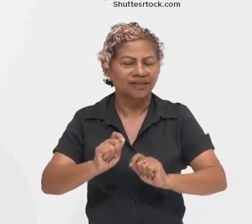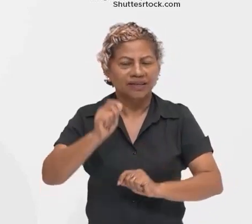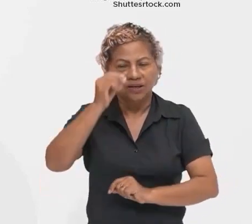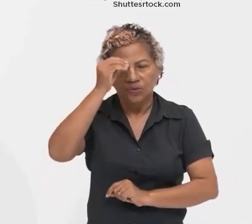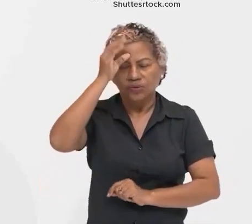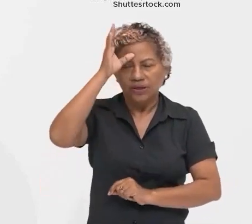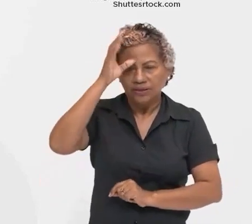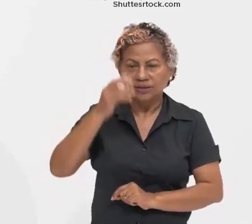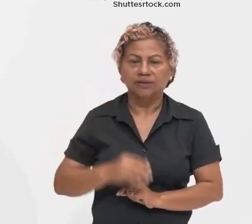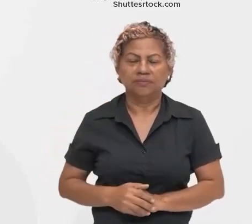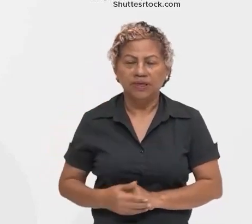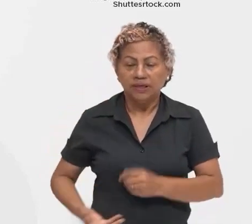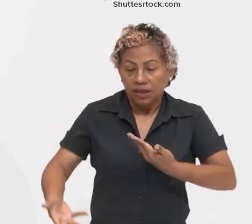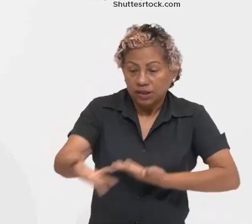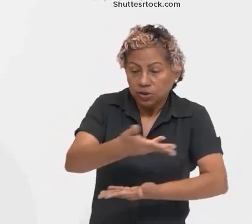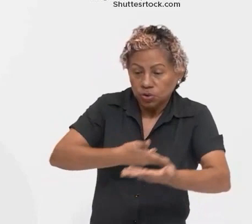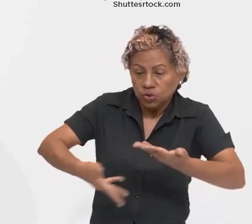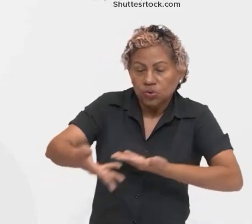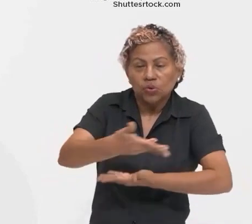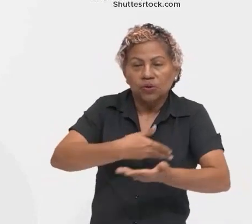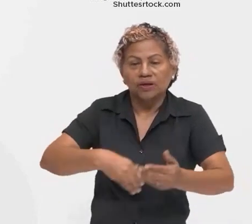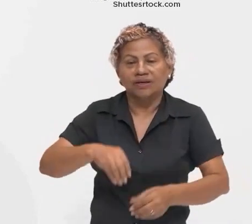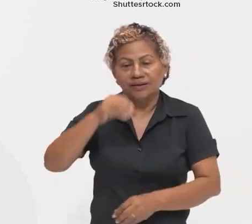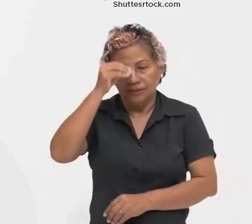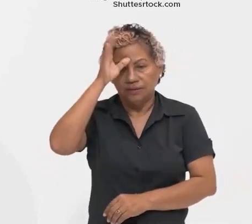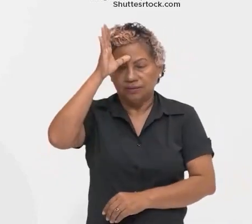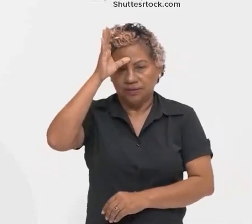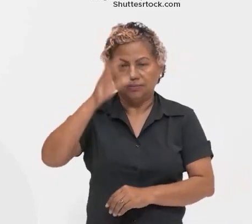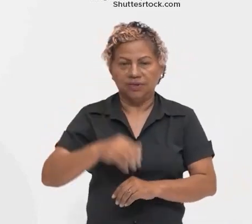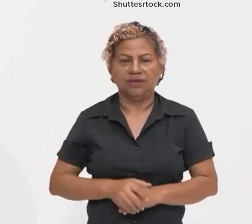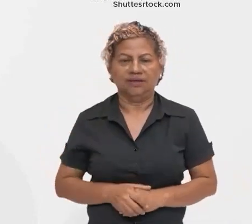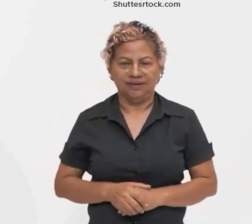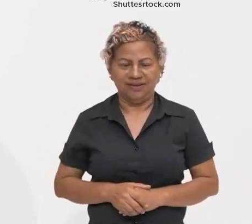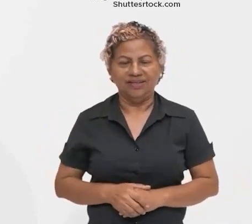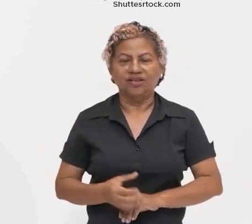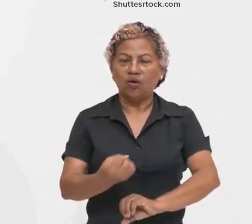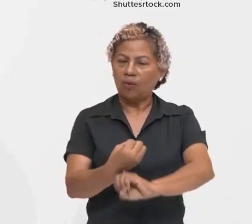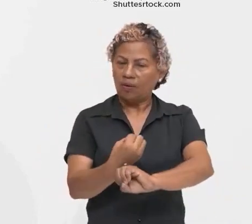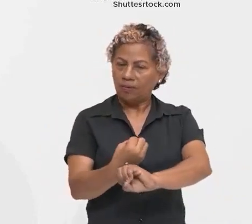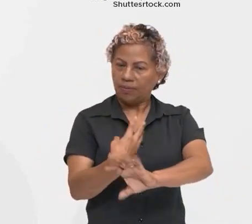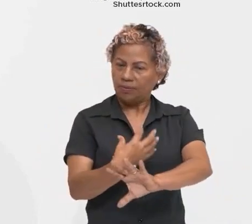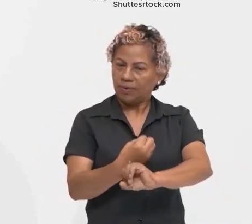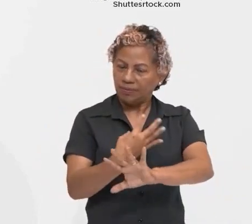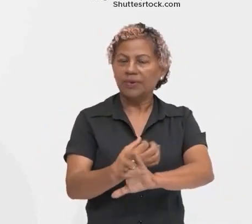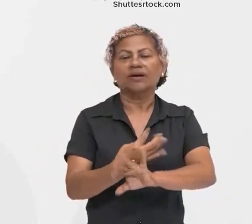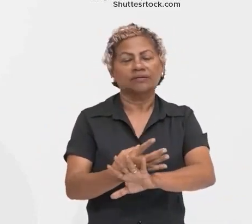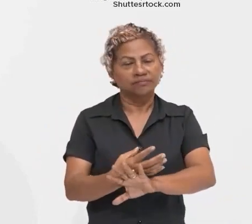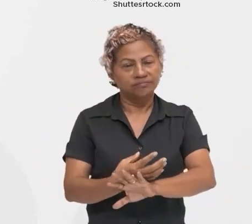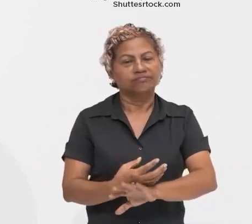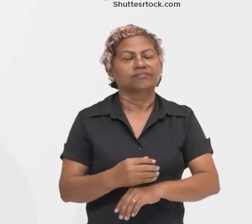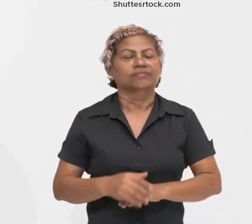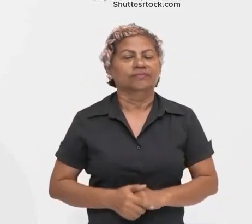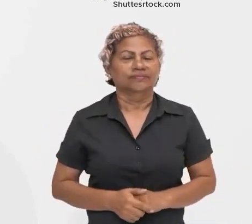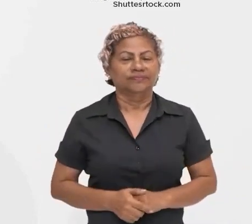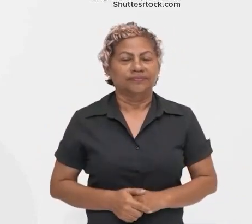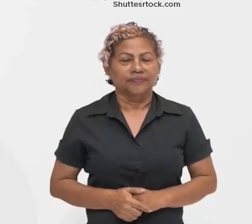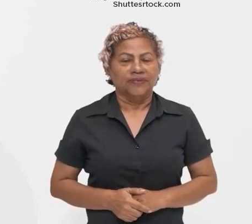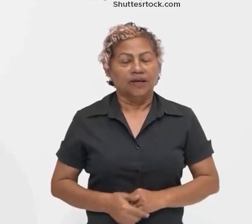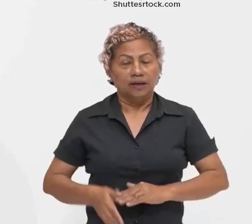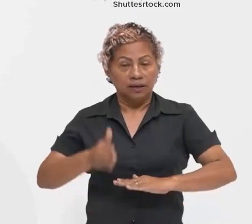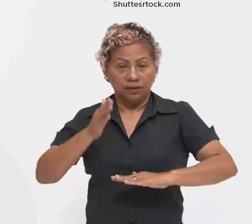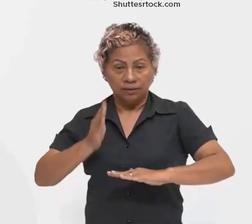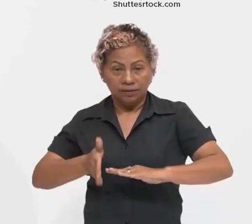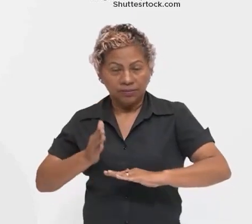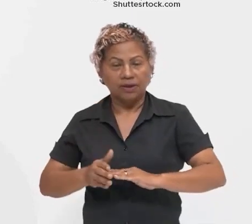em pares, né? A troca de conhecimento. Tá? Então, essas metodologias ativas de ensinos contemporâneos que surgiram